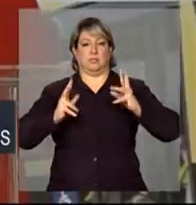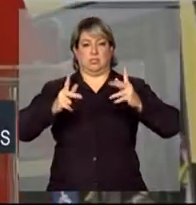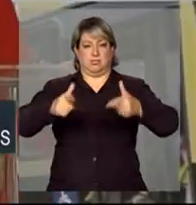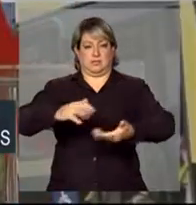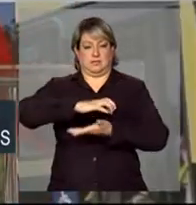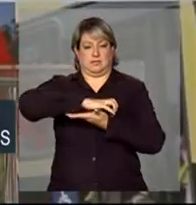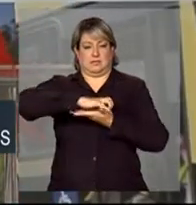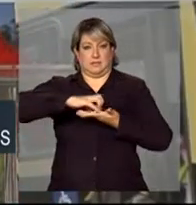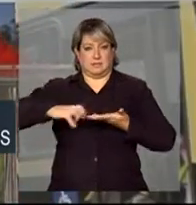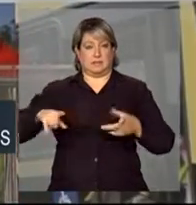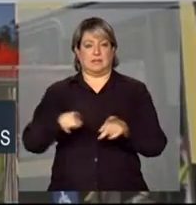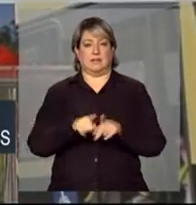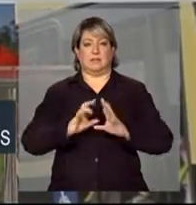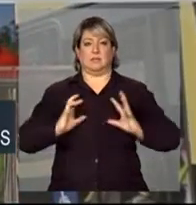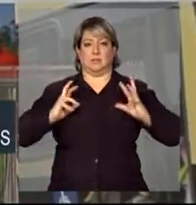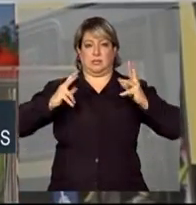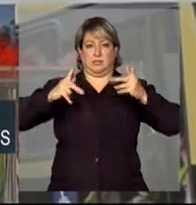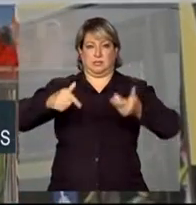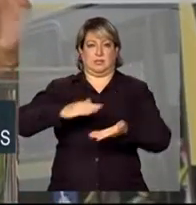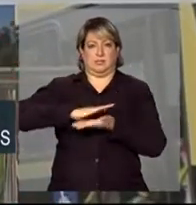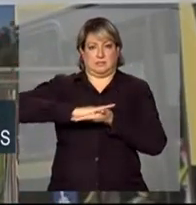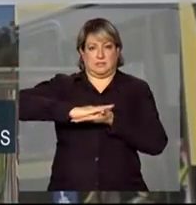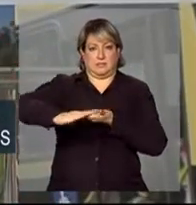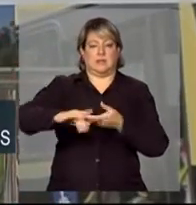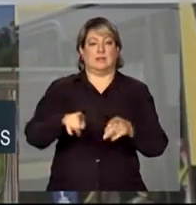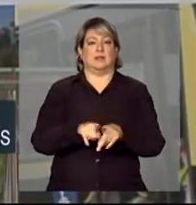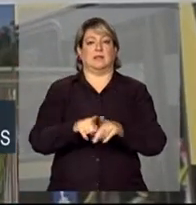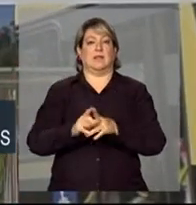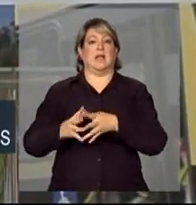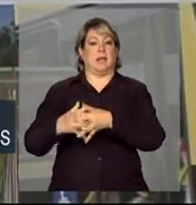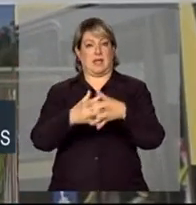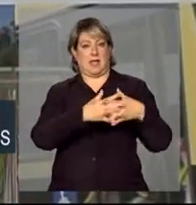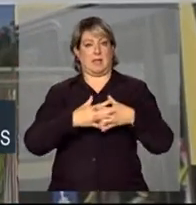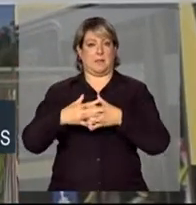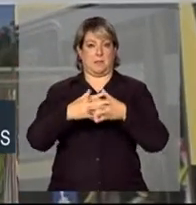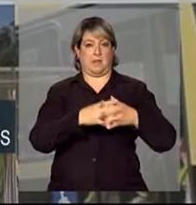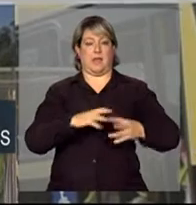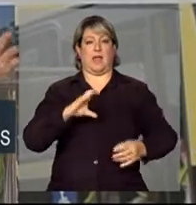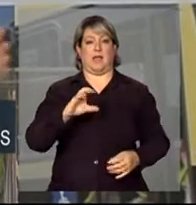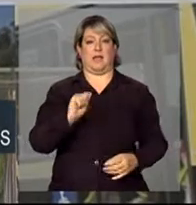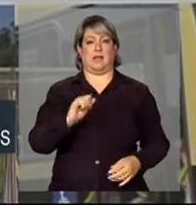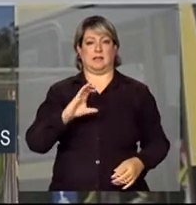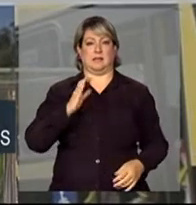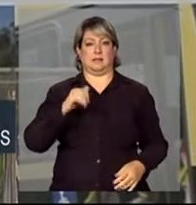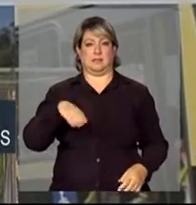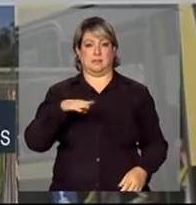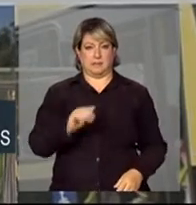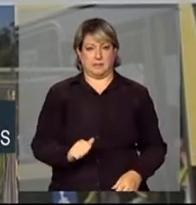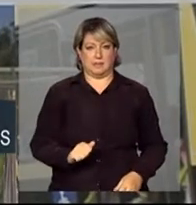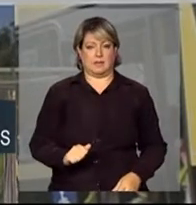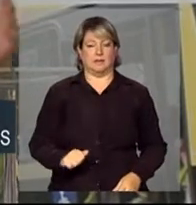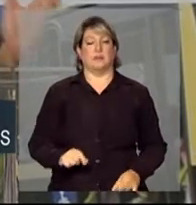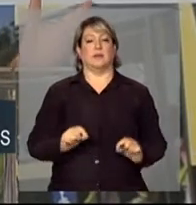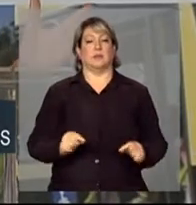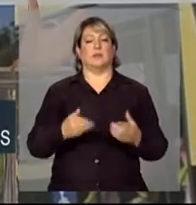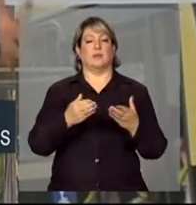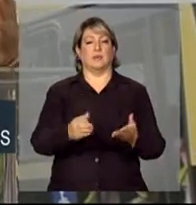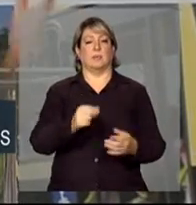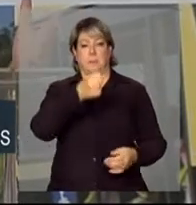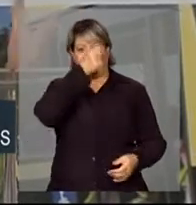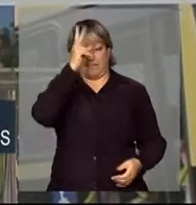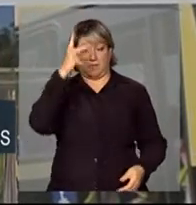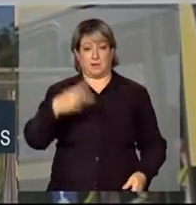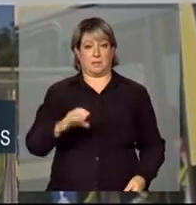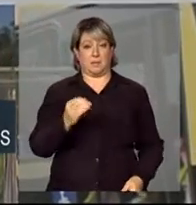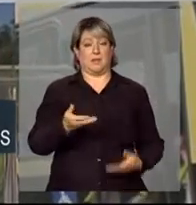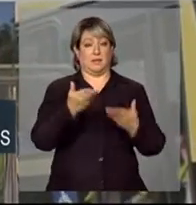moto niveladora e um caminhão caçamba. Não é ironia, viu, Fortunati, mas eu tenho de cumprimentar os prefeitos em